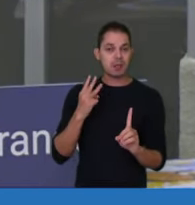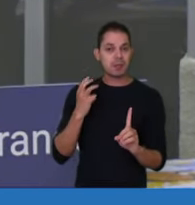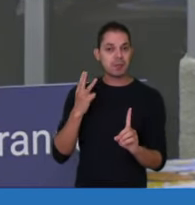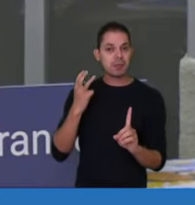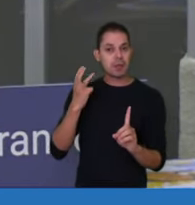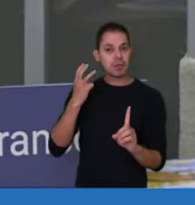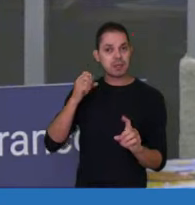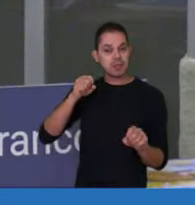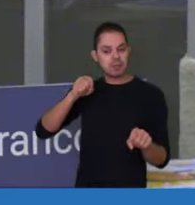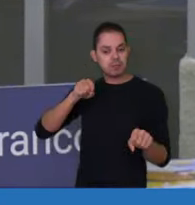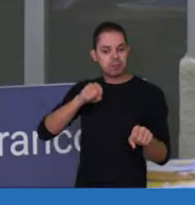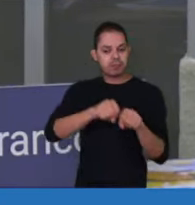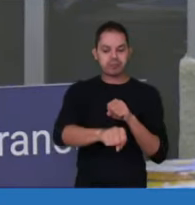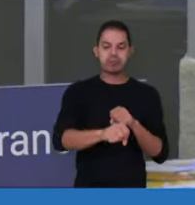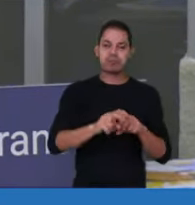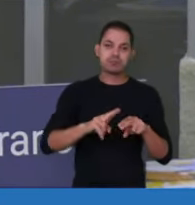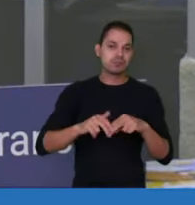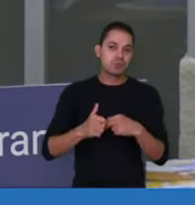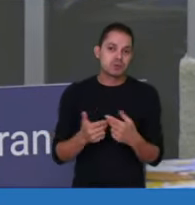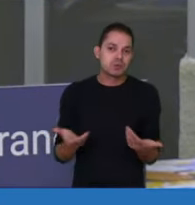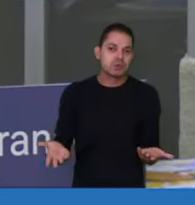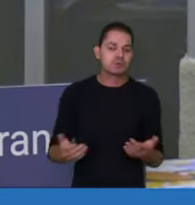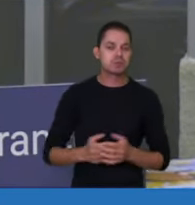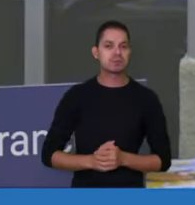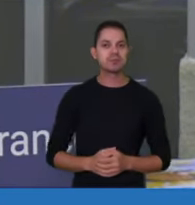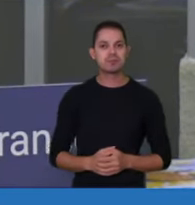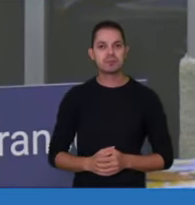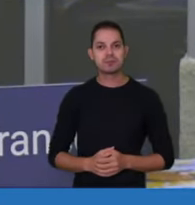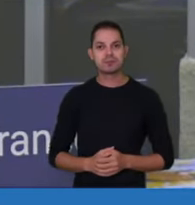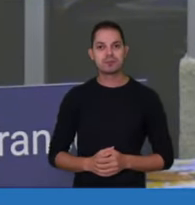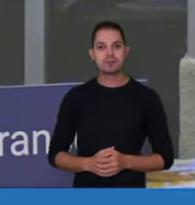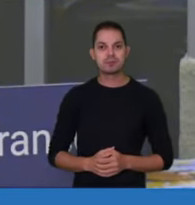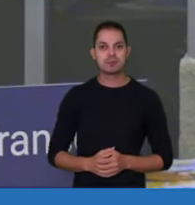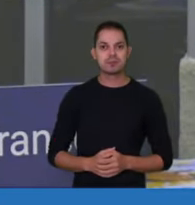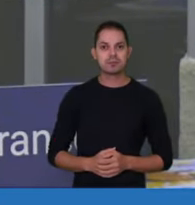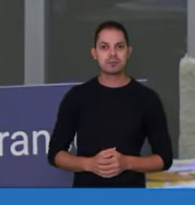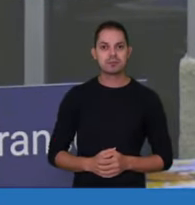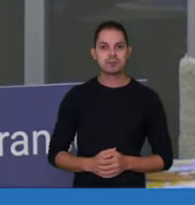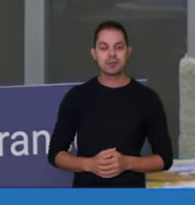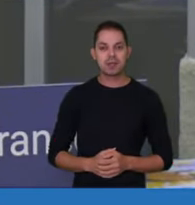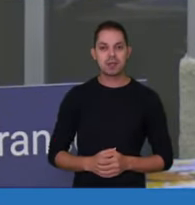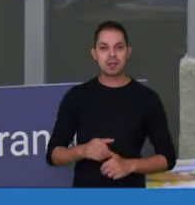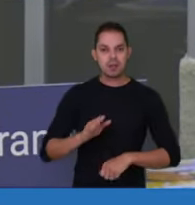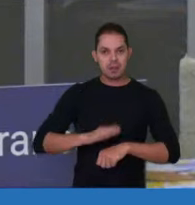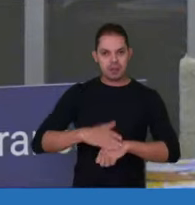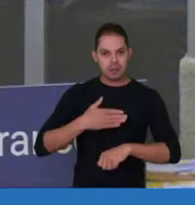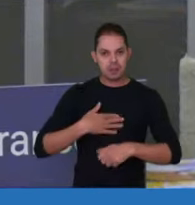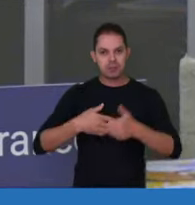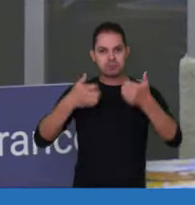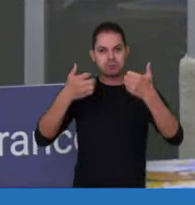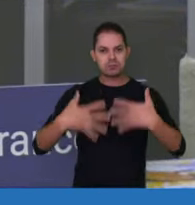executada por isso. E eu quero dizer que,